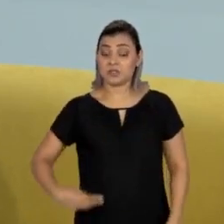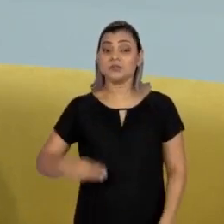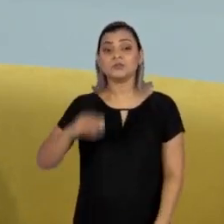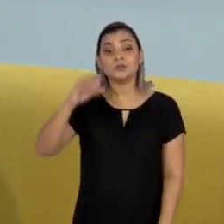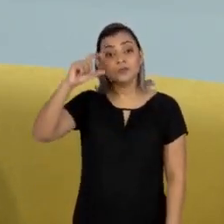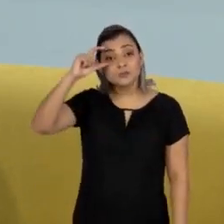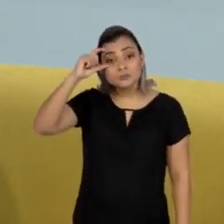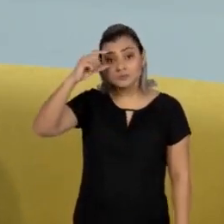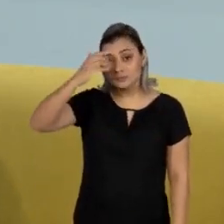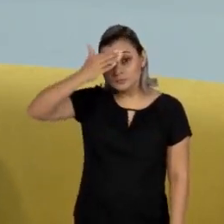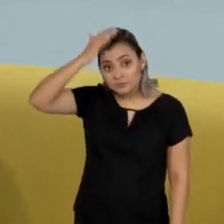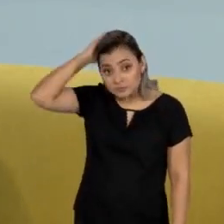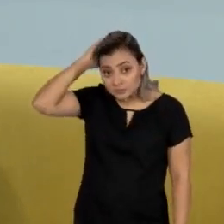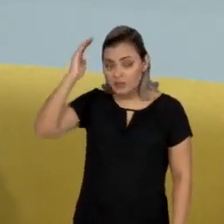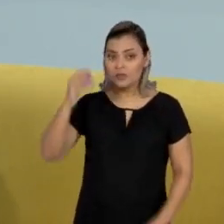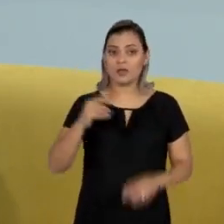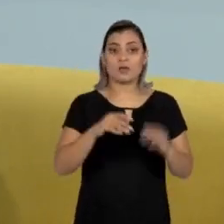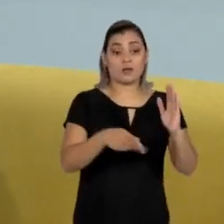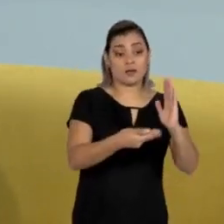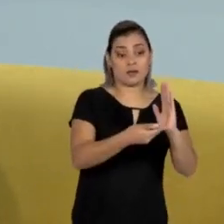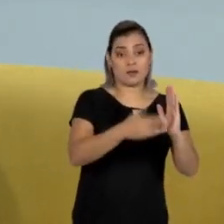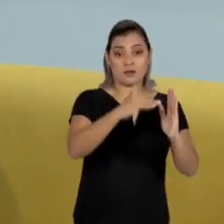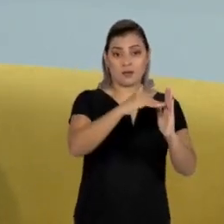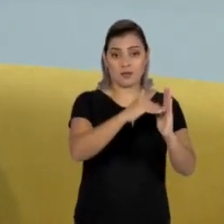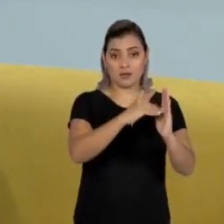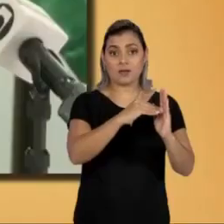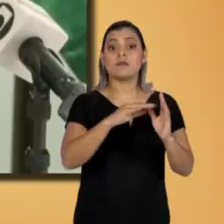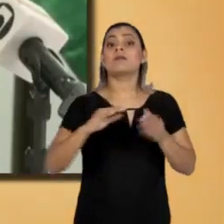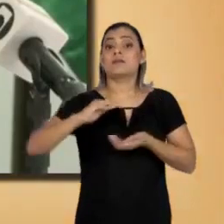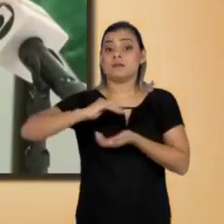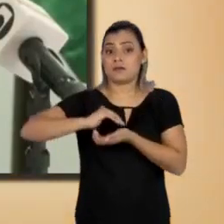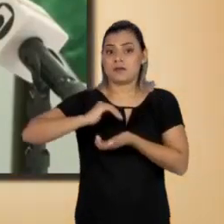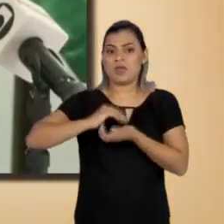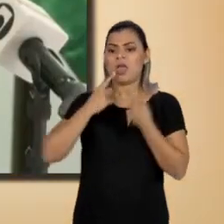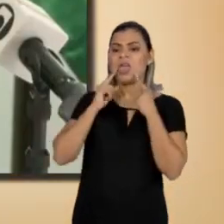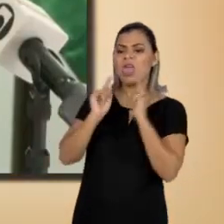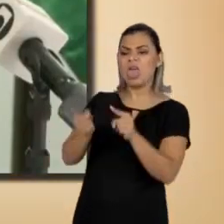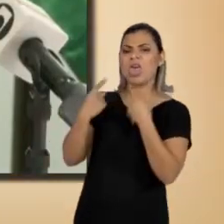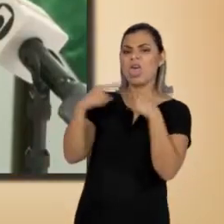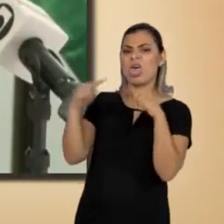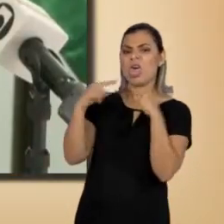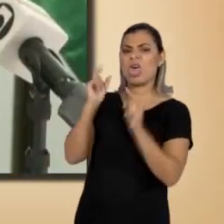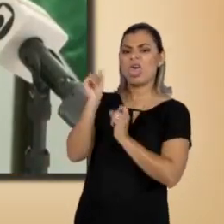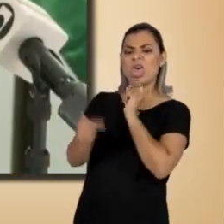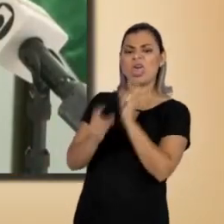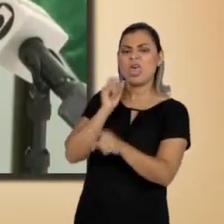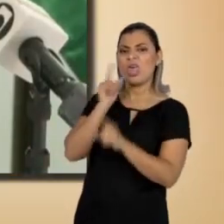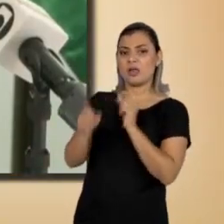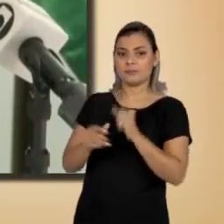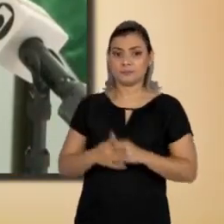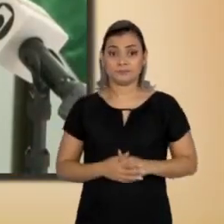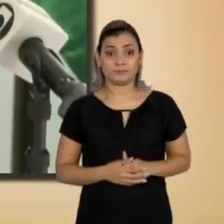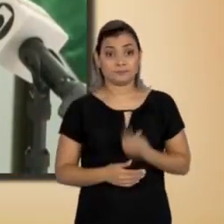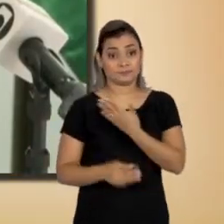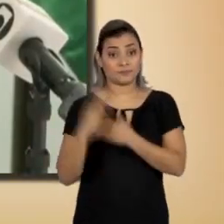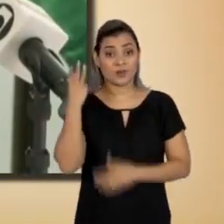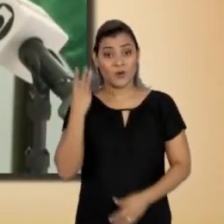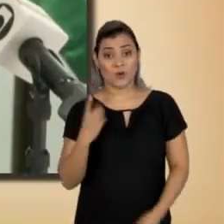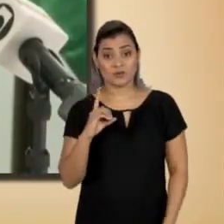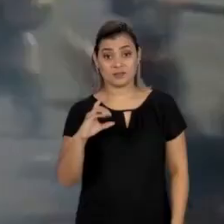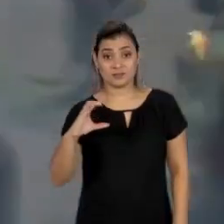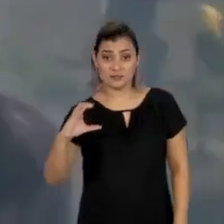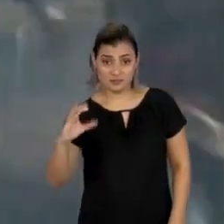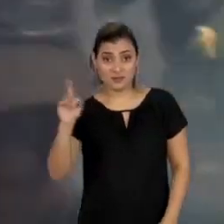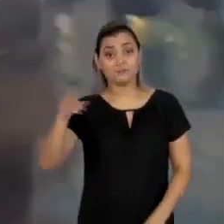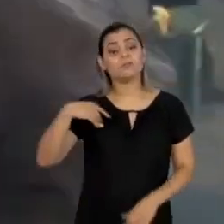pelos presidentes da Câmara e do Supremo Tribunal Federal. O ministro dava uma entrevista em Washington no início da